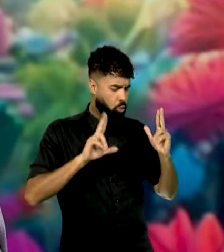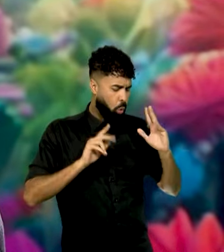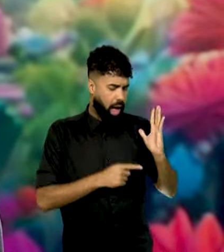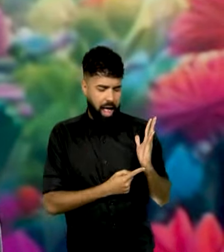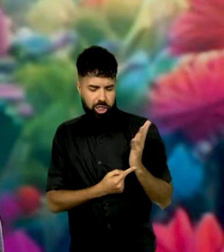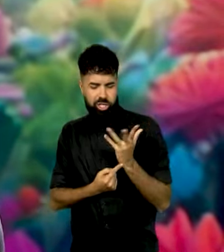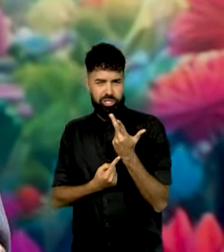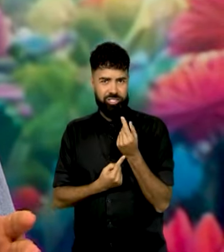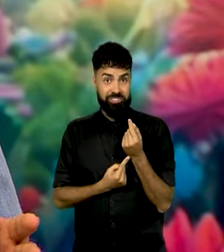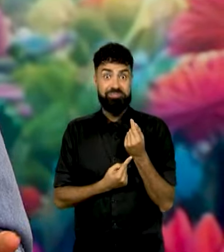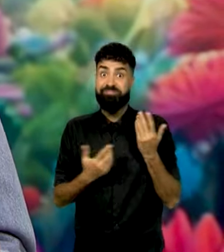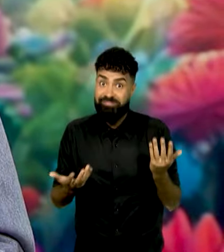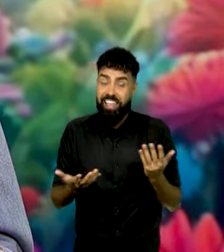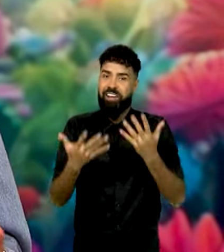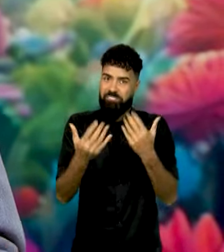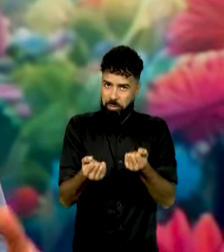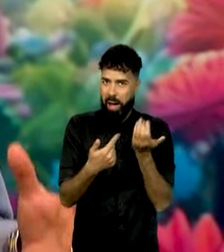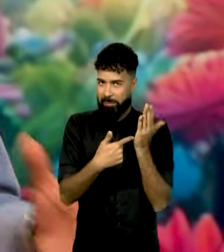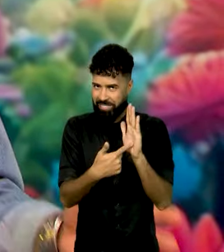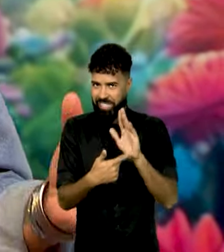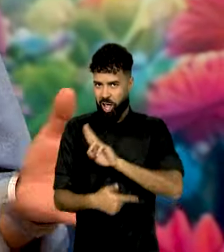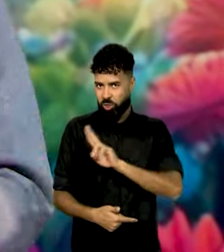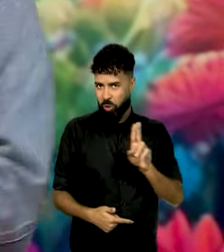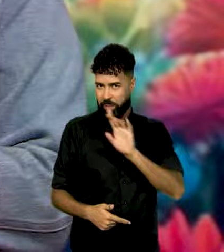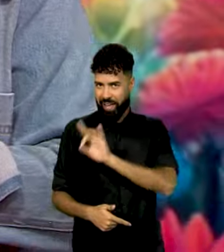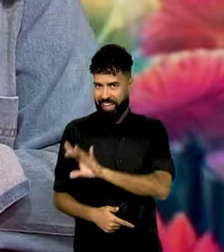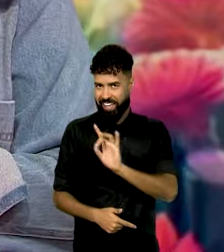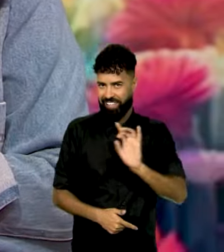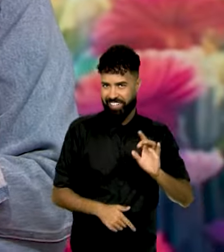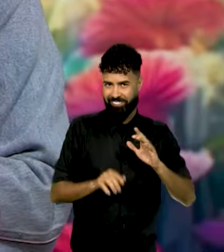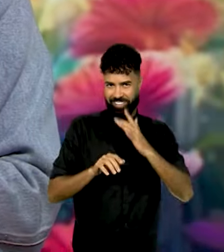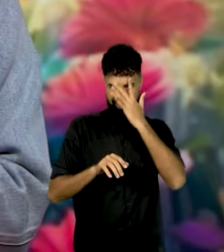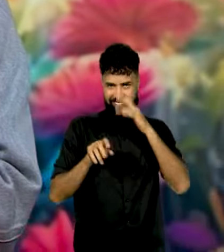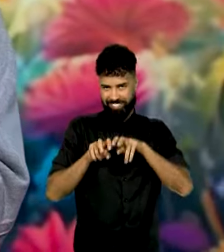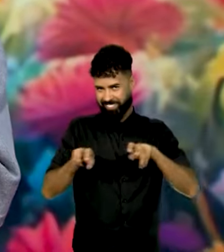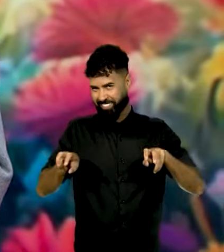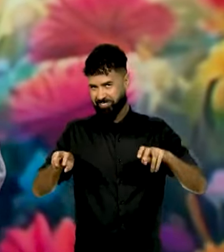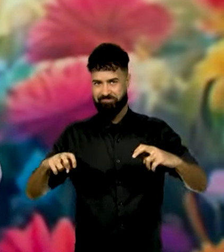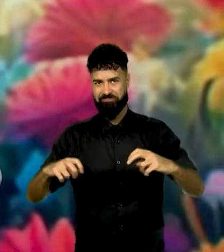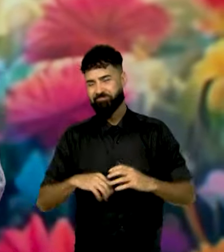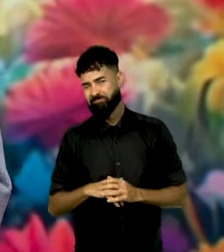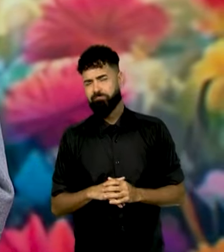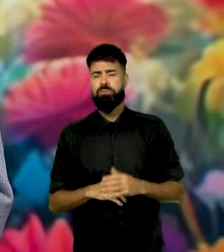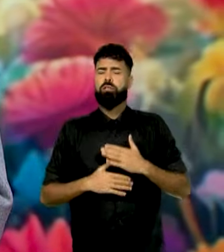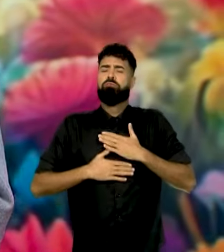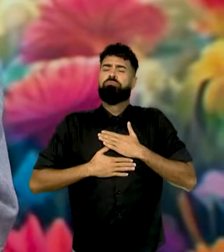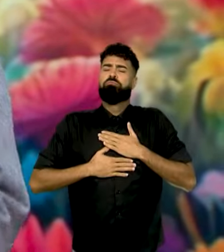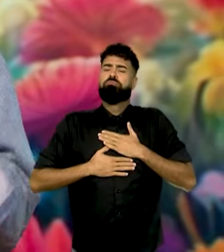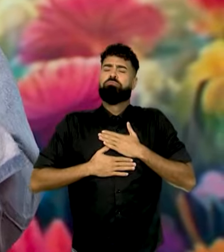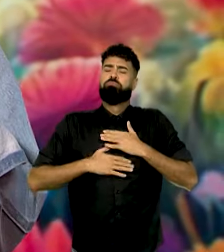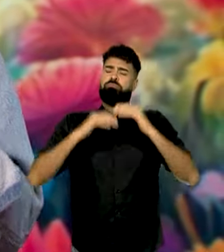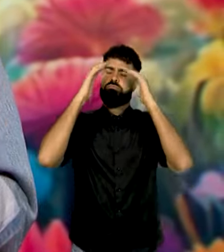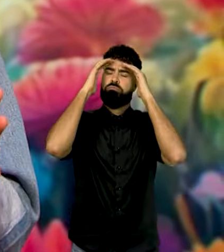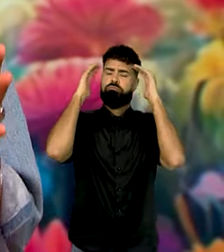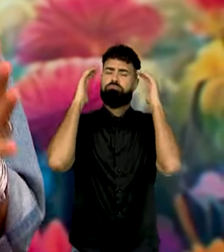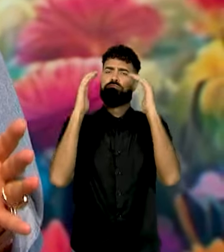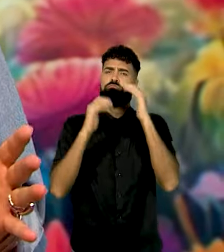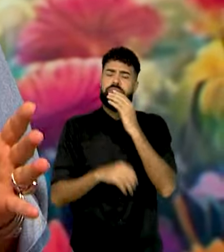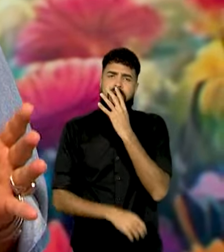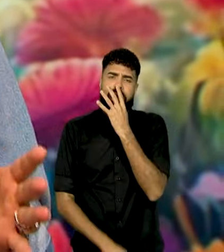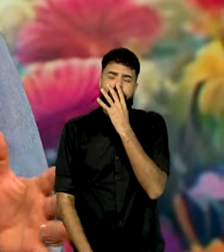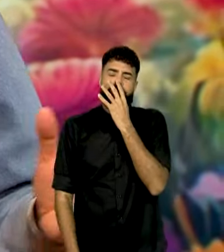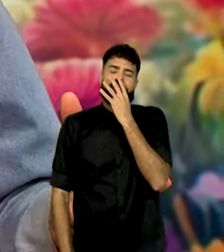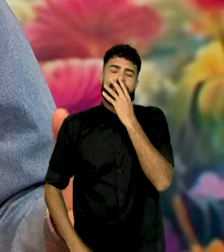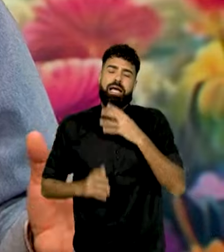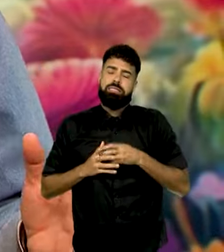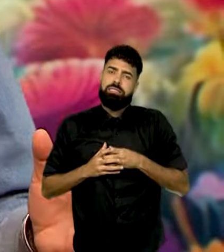inspiração desses versos, apresentar a nossa bancada de hoje. A gente recebe com o maior respeito, admiração e